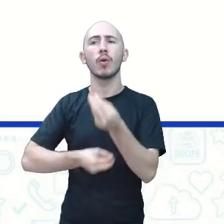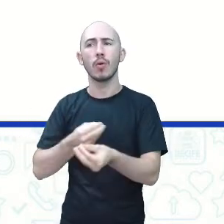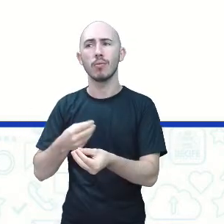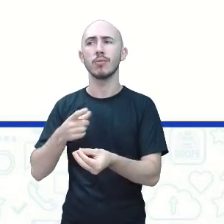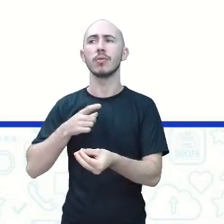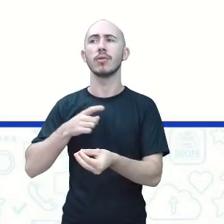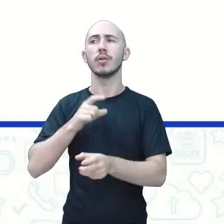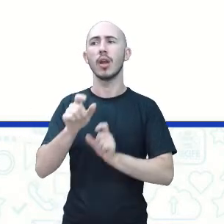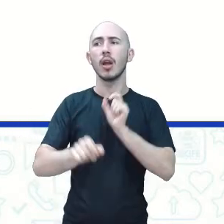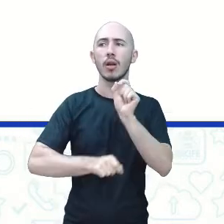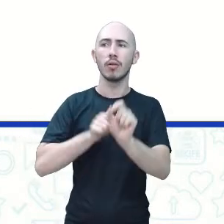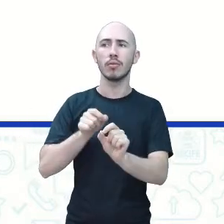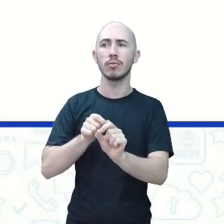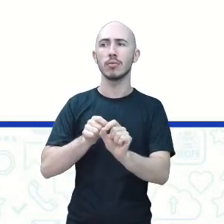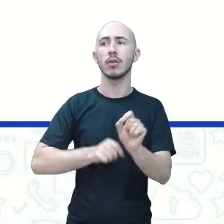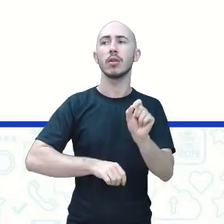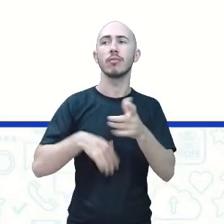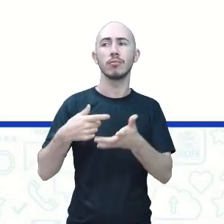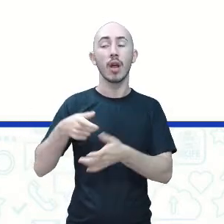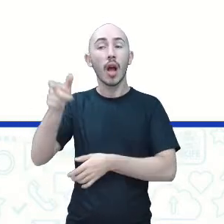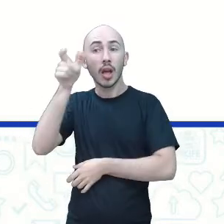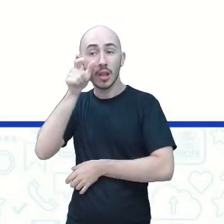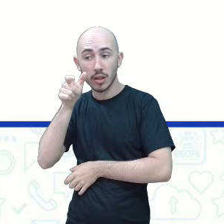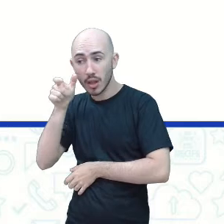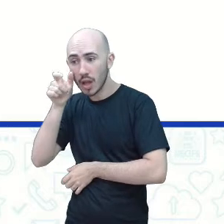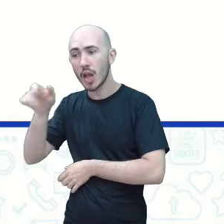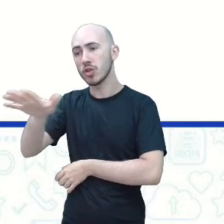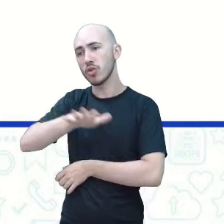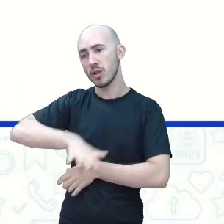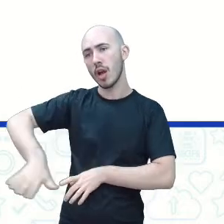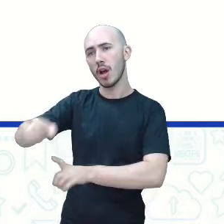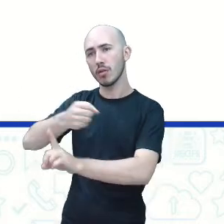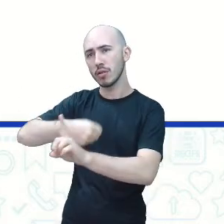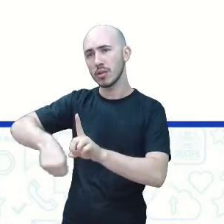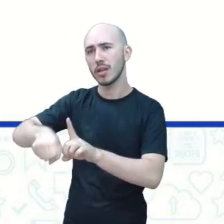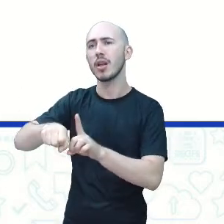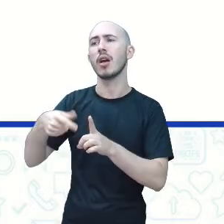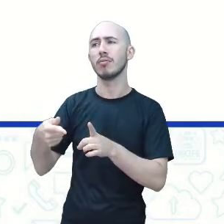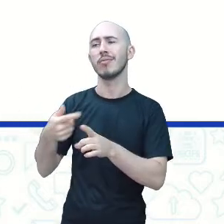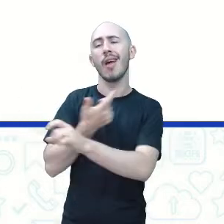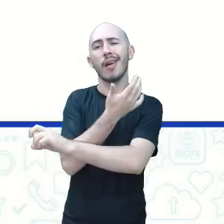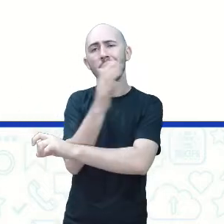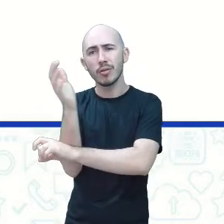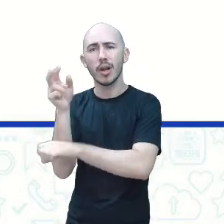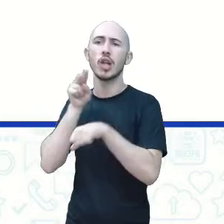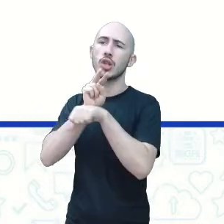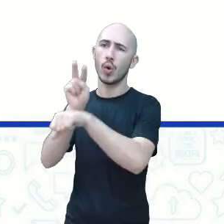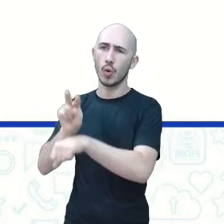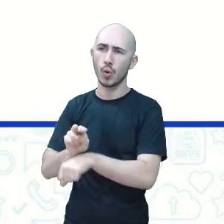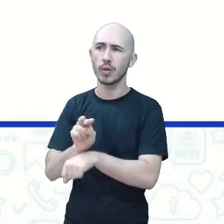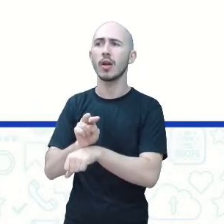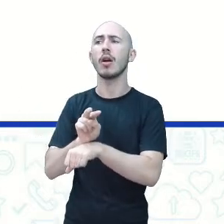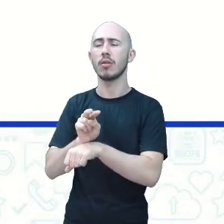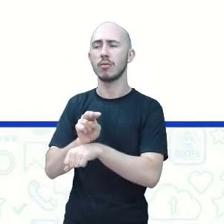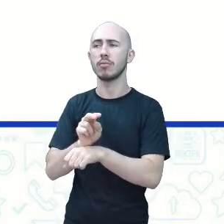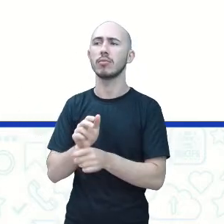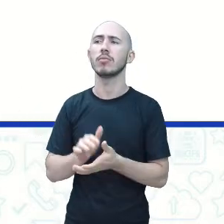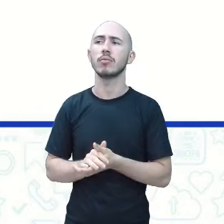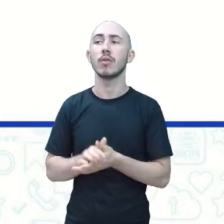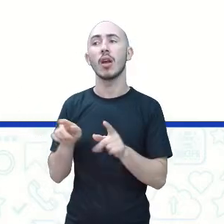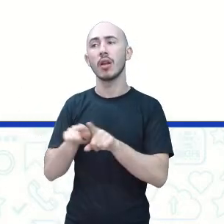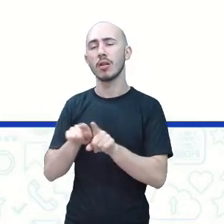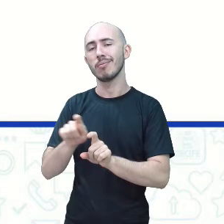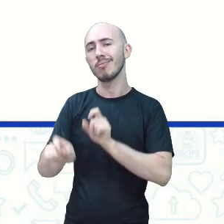lado, os interesses coletivos, tais como preservação da natureza, né, a questão do meio ambiente,